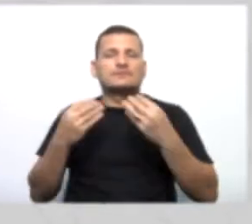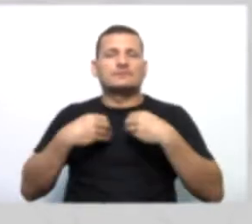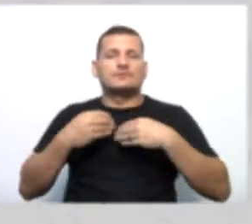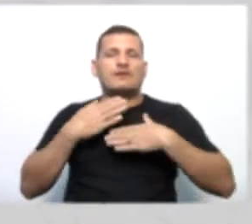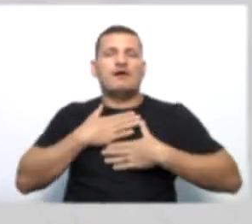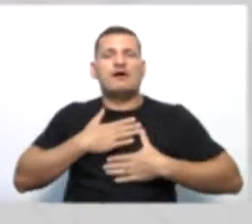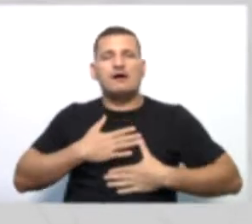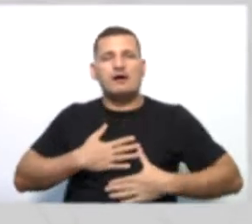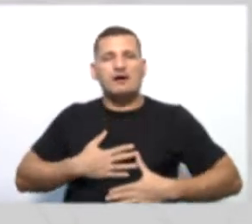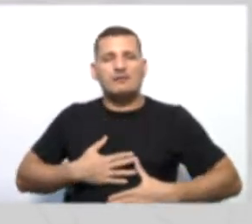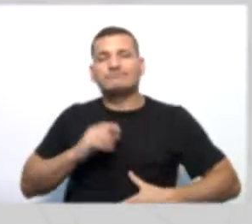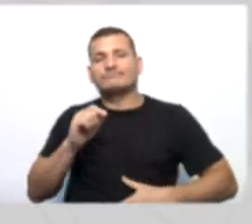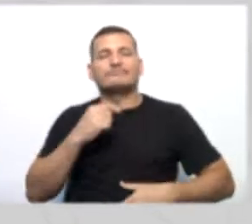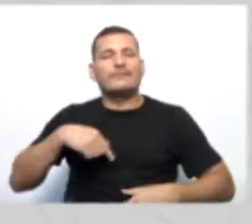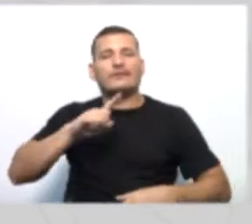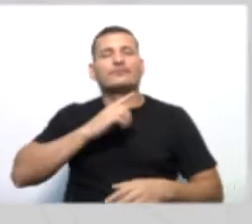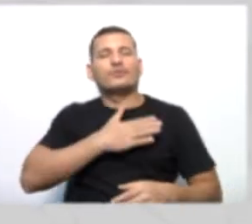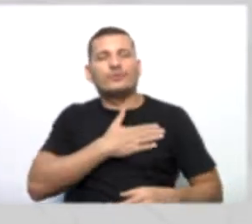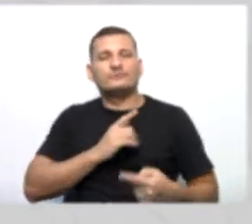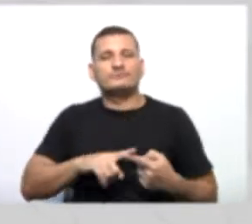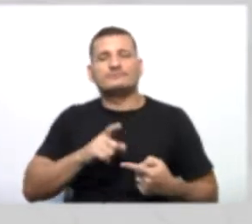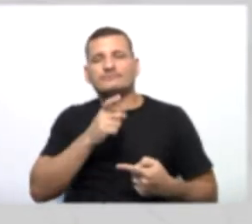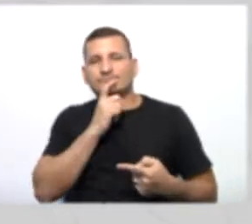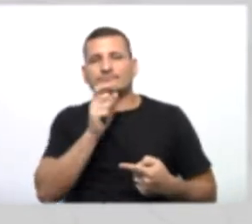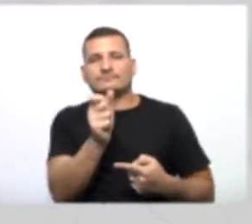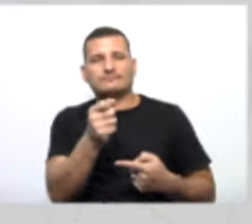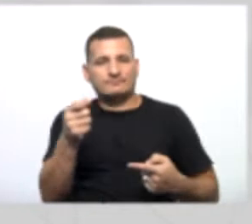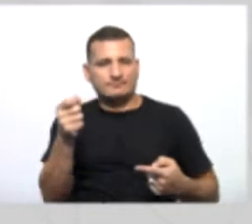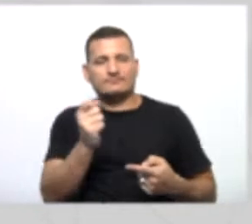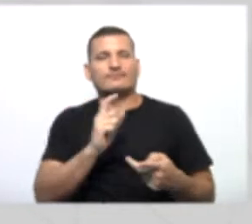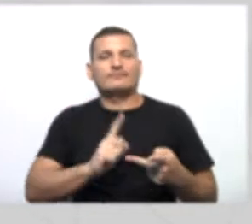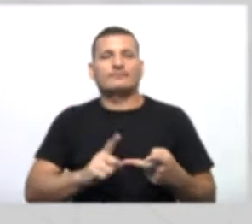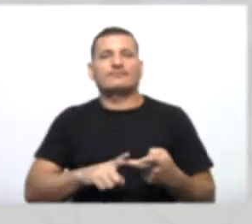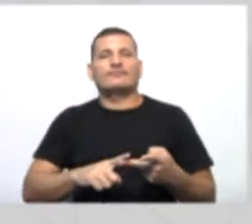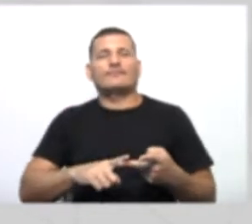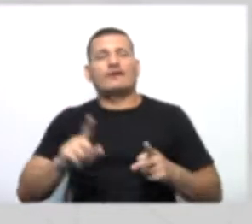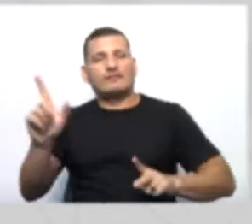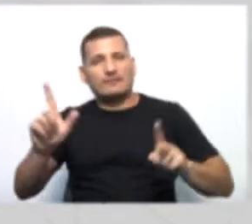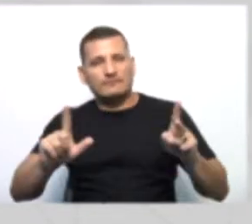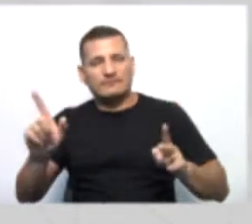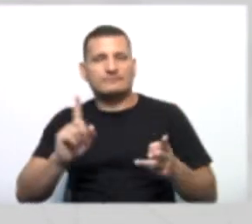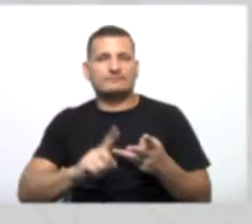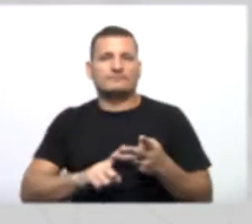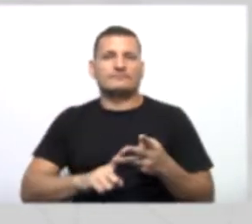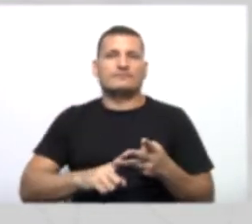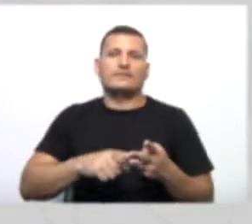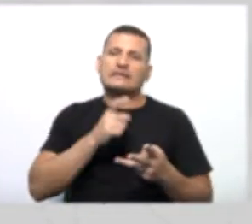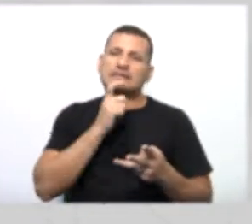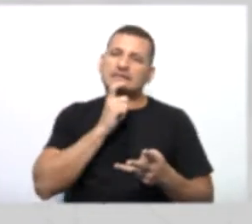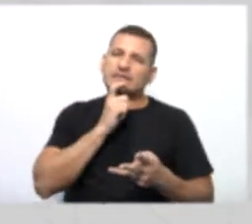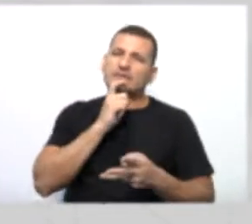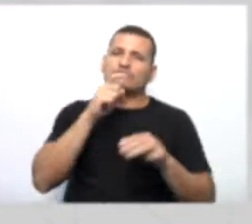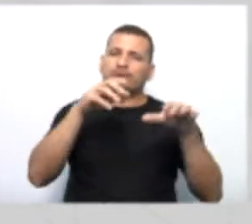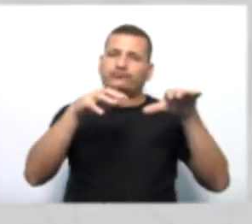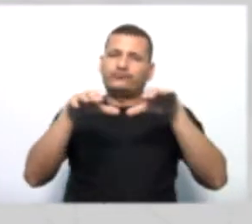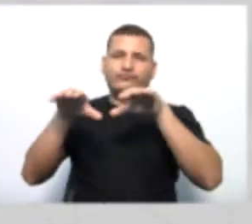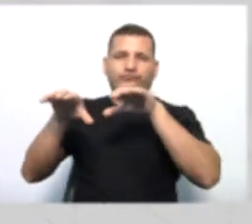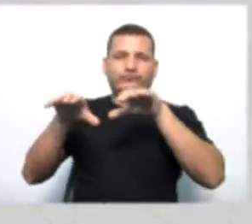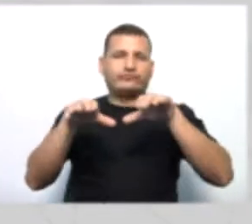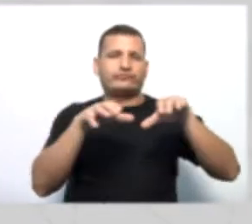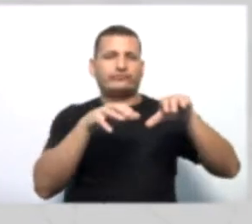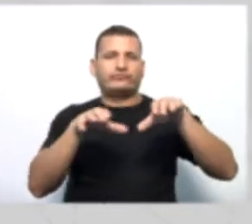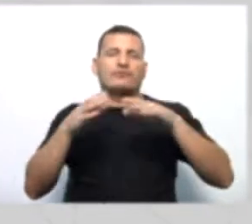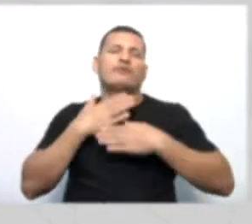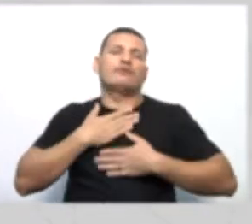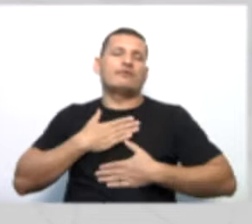nós gostamos de uma geladeira, de uma água gelada, gostamos de uma televisão, de um ar-condicionado, enfim. E para que tenhamos isso daí,